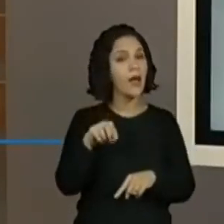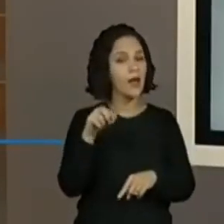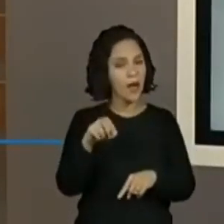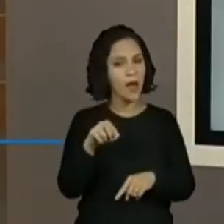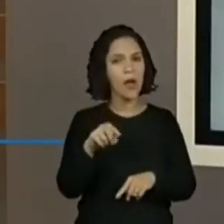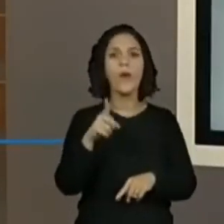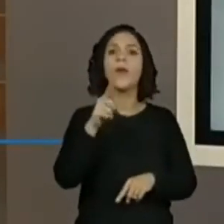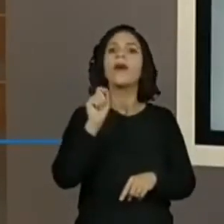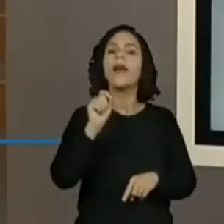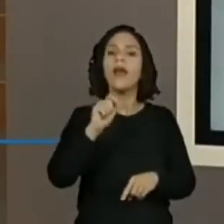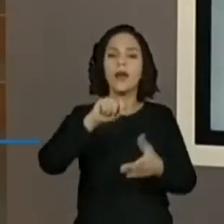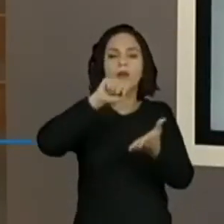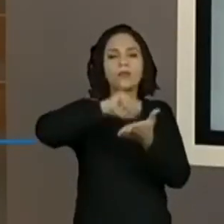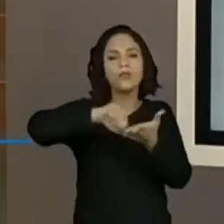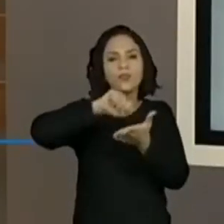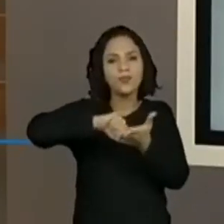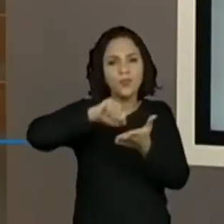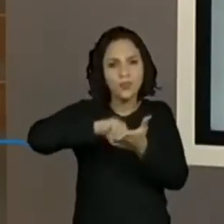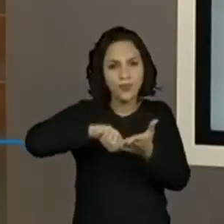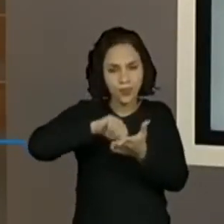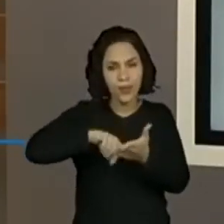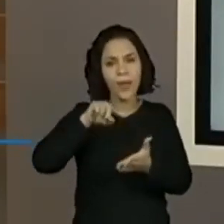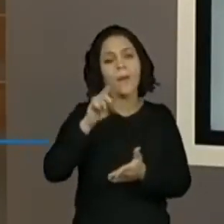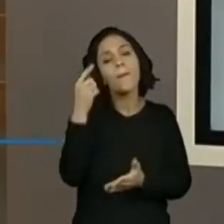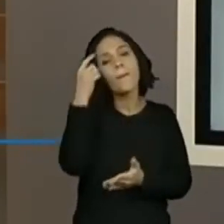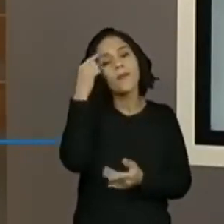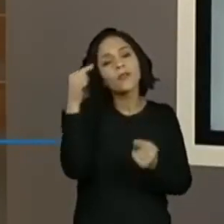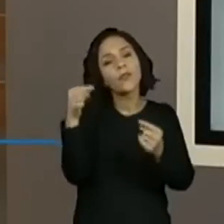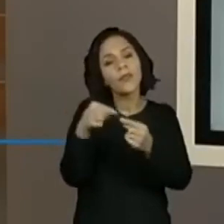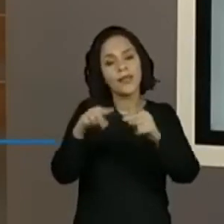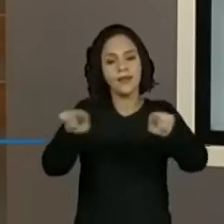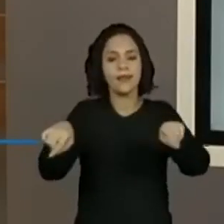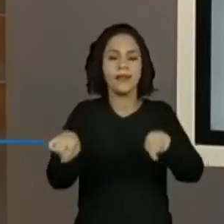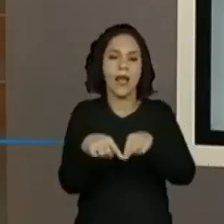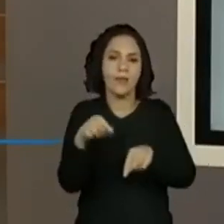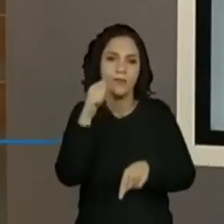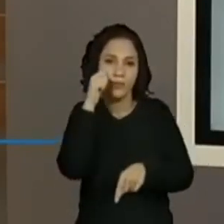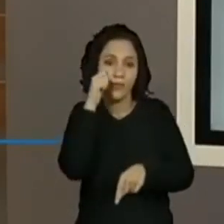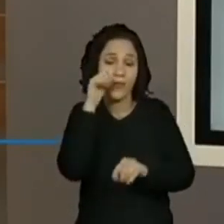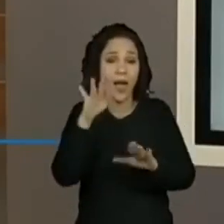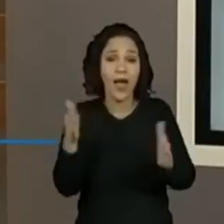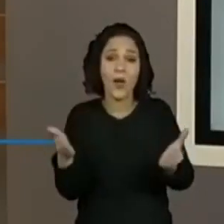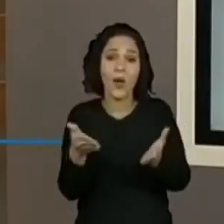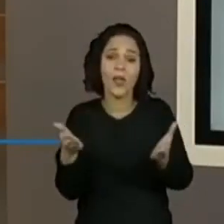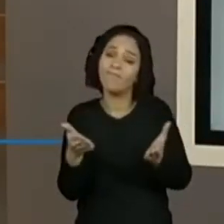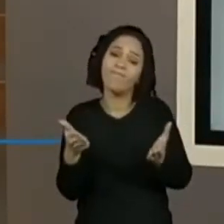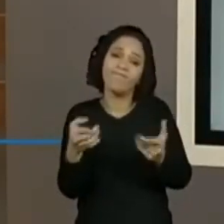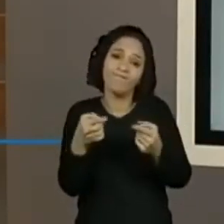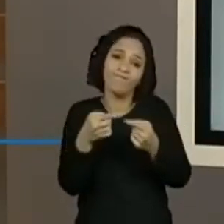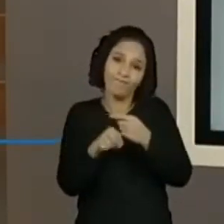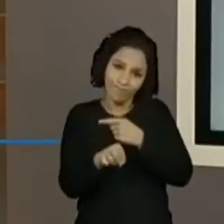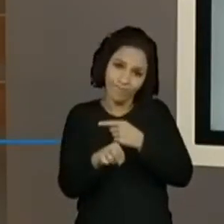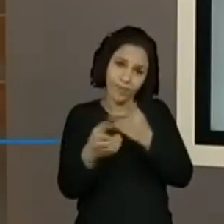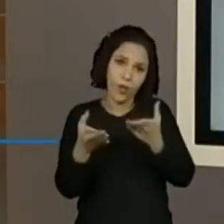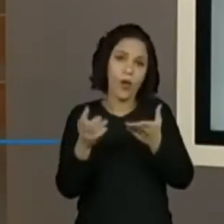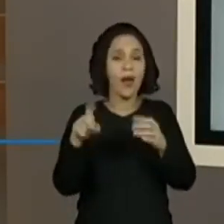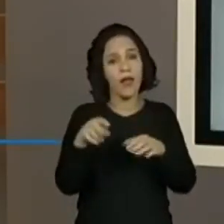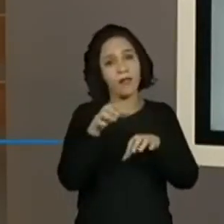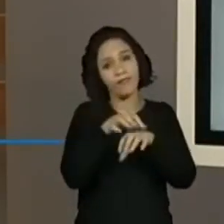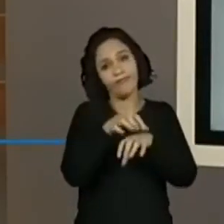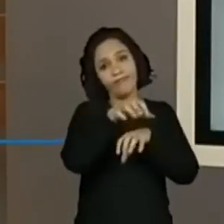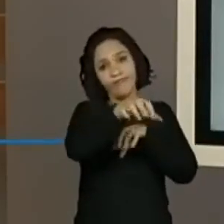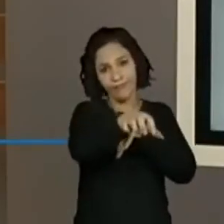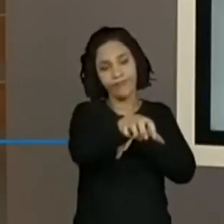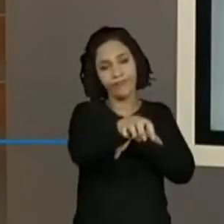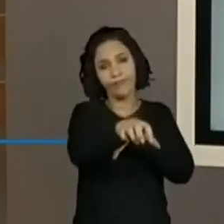realizado, escrito pelas autoras, pensando em aulas presenciais. Porém, não é o momento, estamos ainda nas aulas não presenciais,